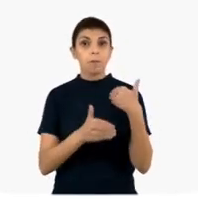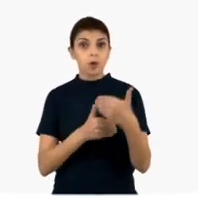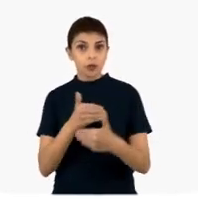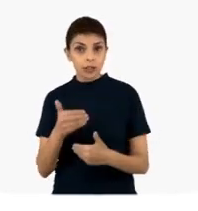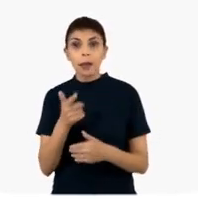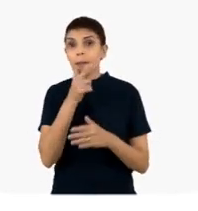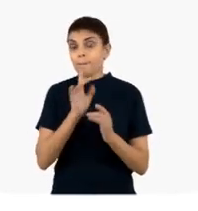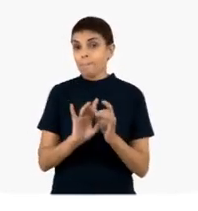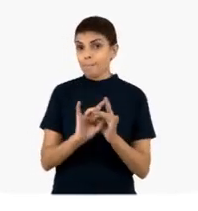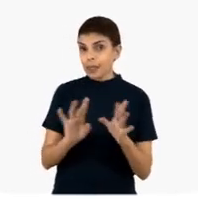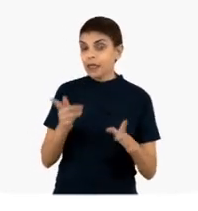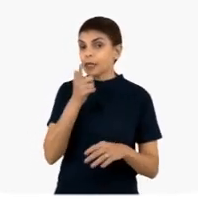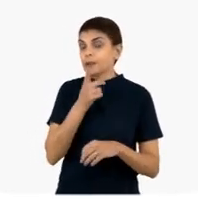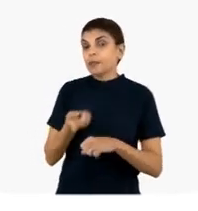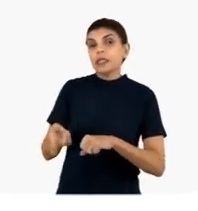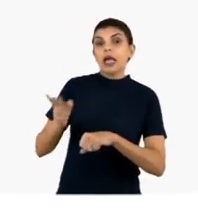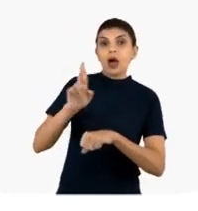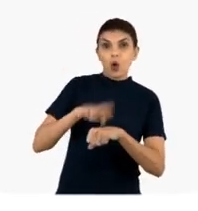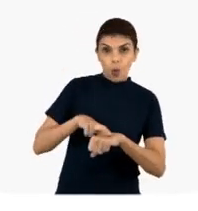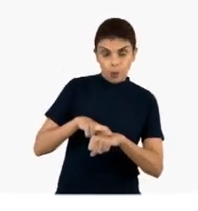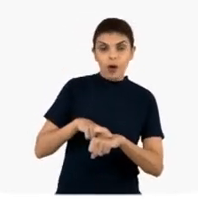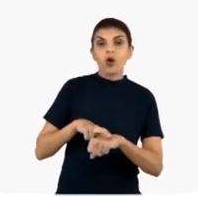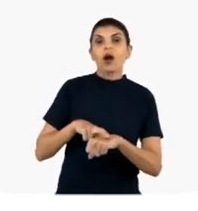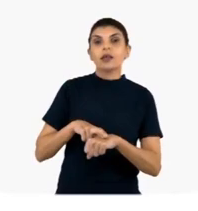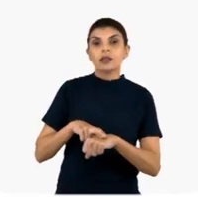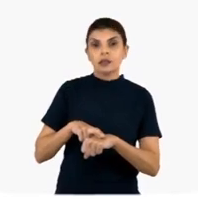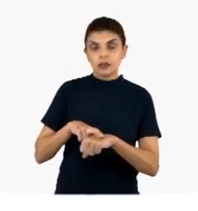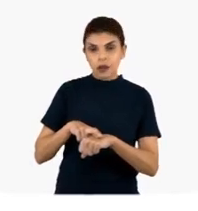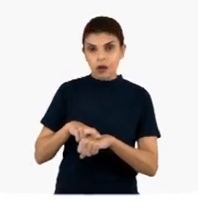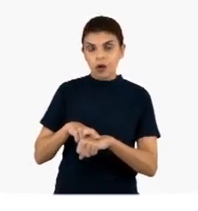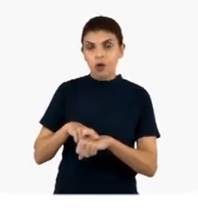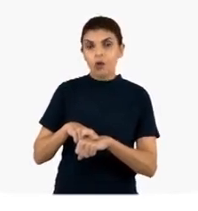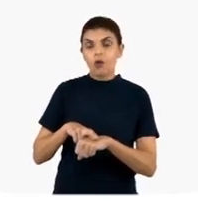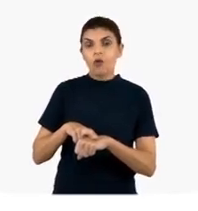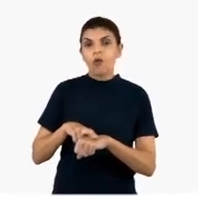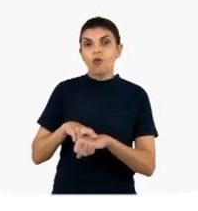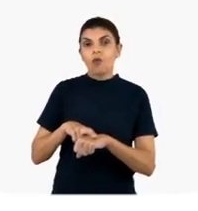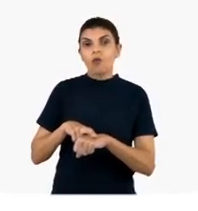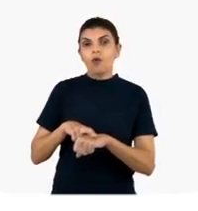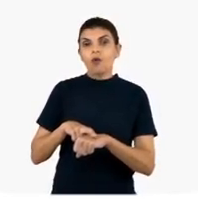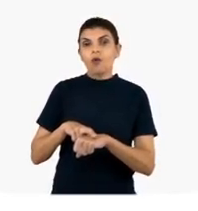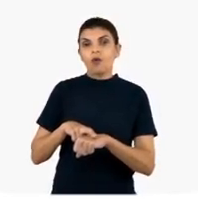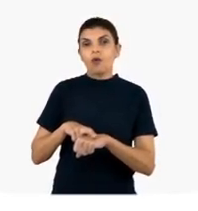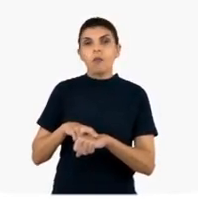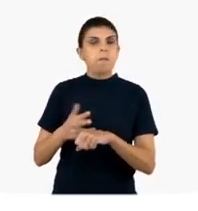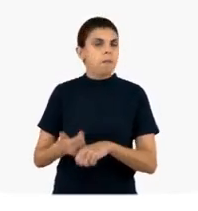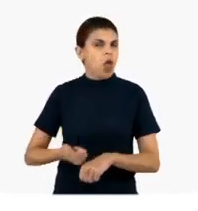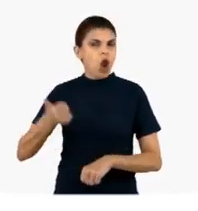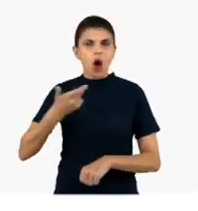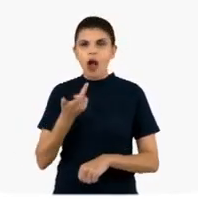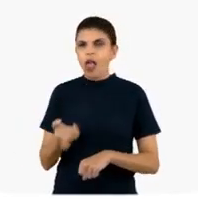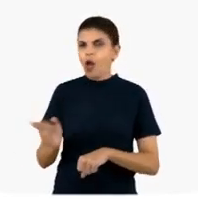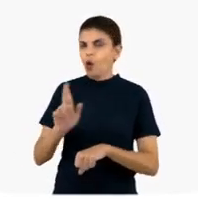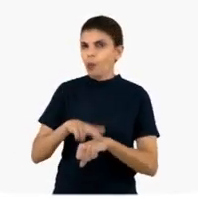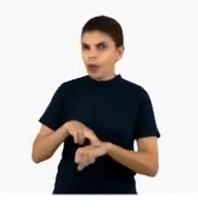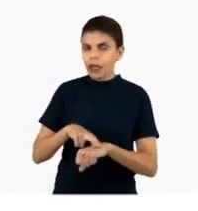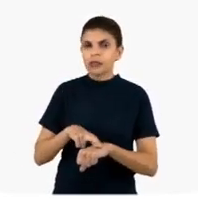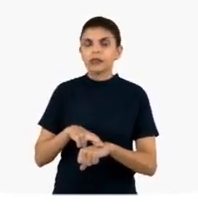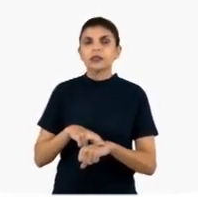de processos, que cada vez permite a recuperação, a melhor